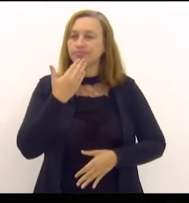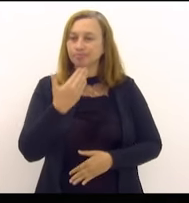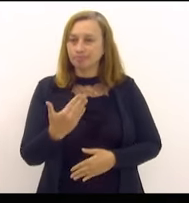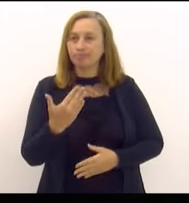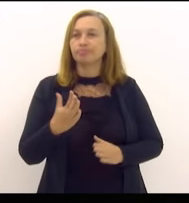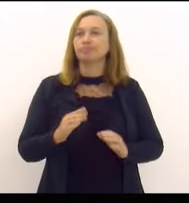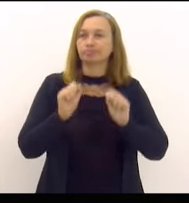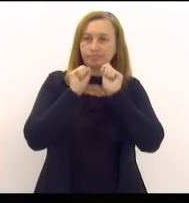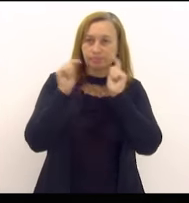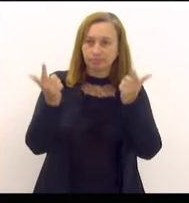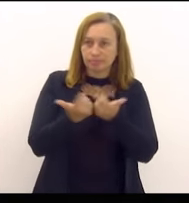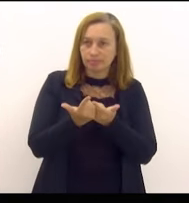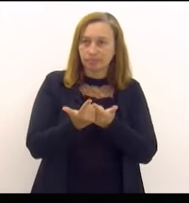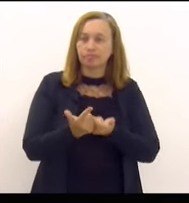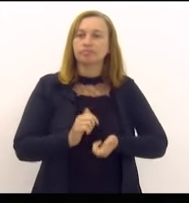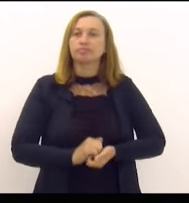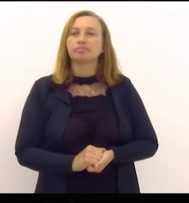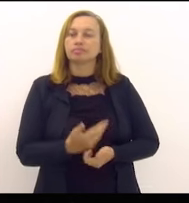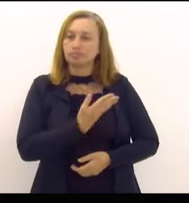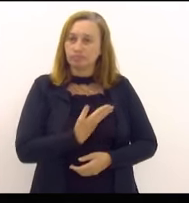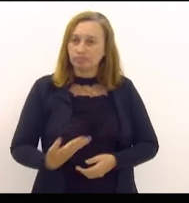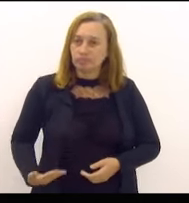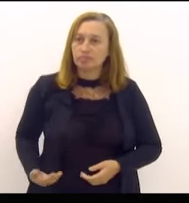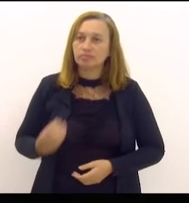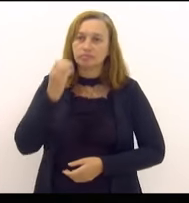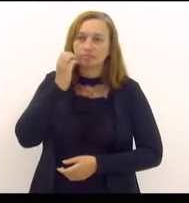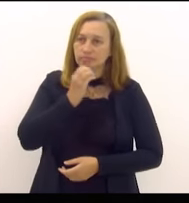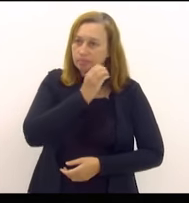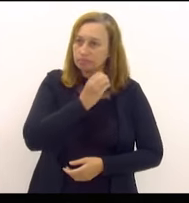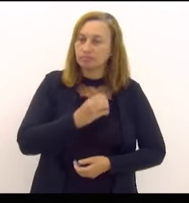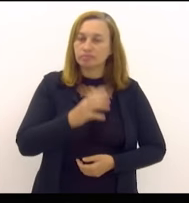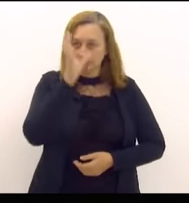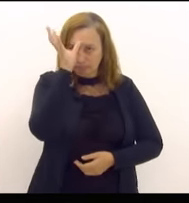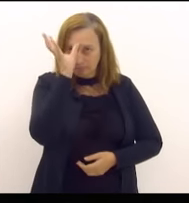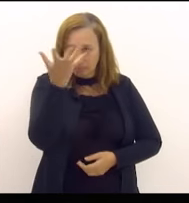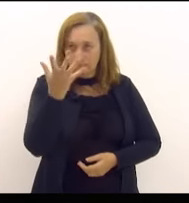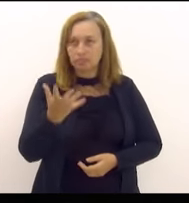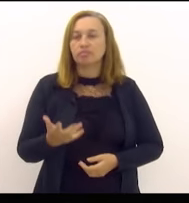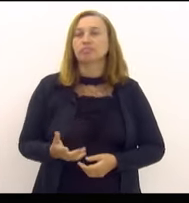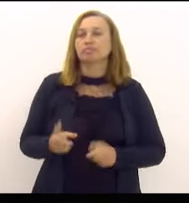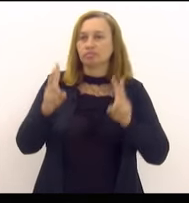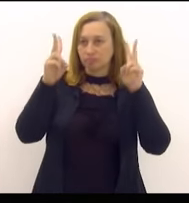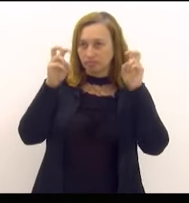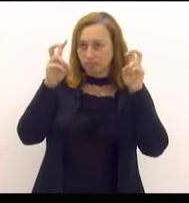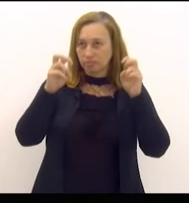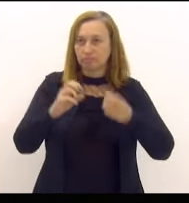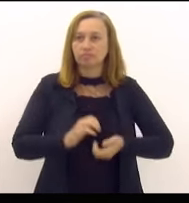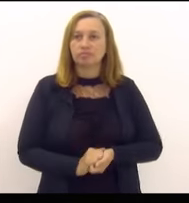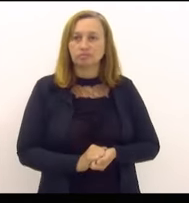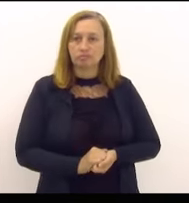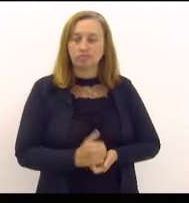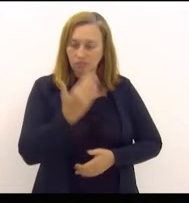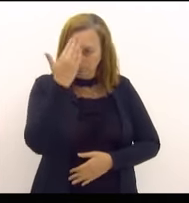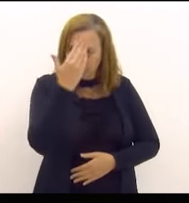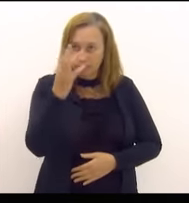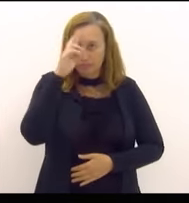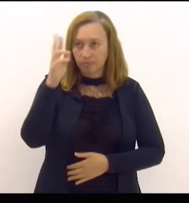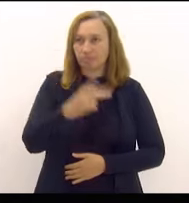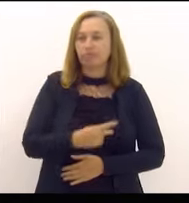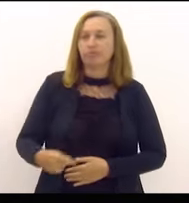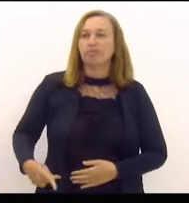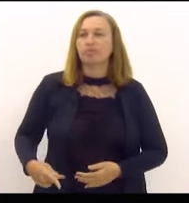esta casa e ao governador Cláudio Castro para que resolva essa situação urgente. Muito obrigada,